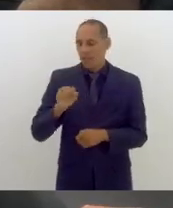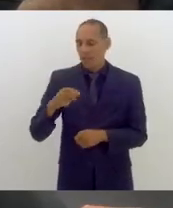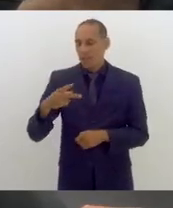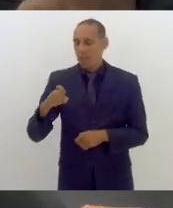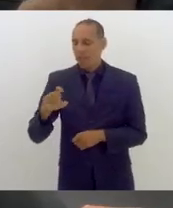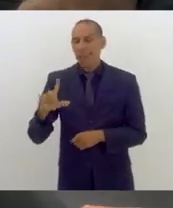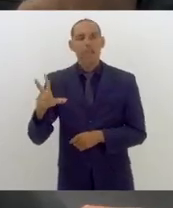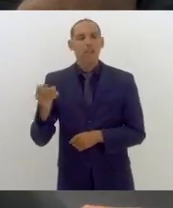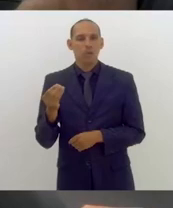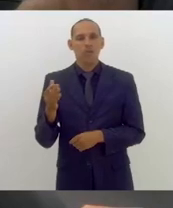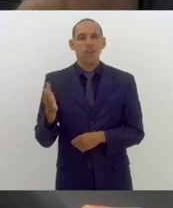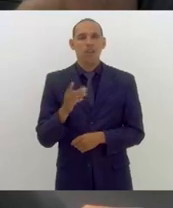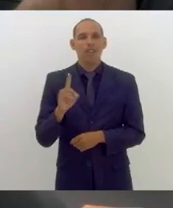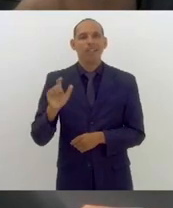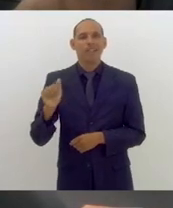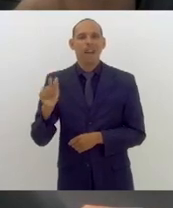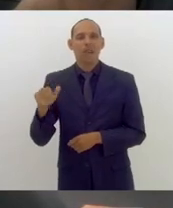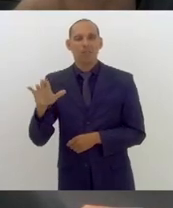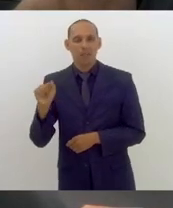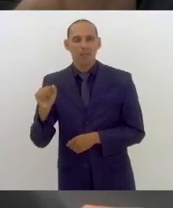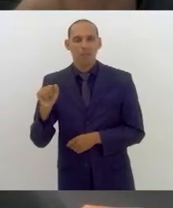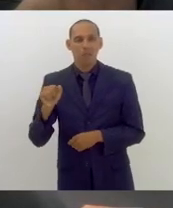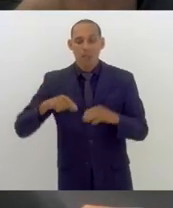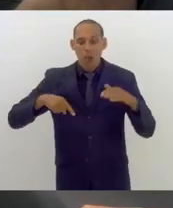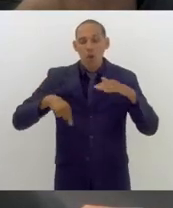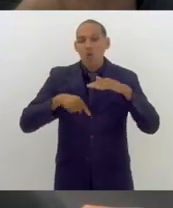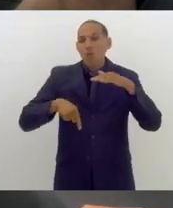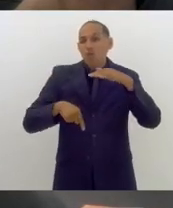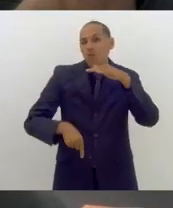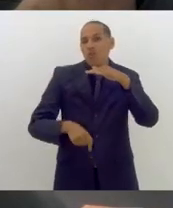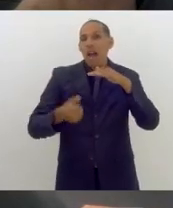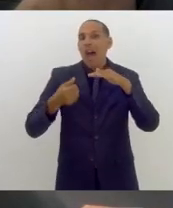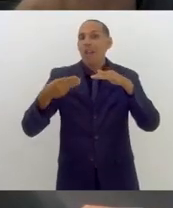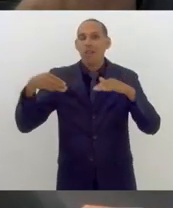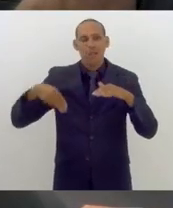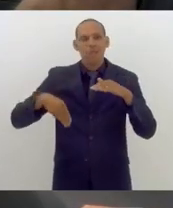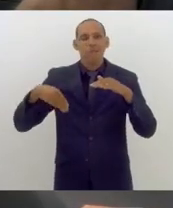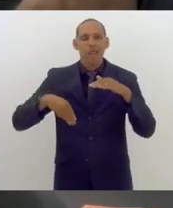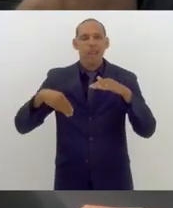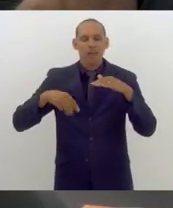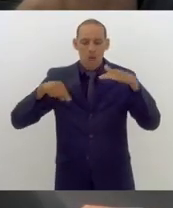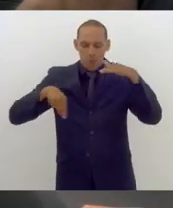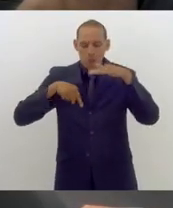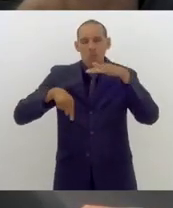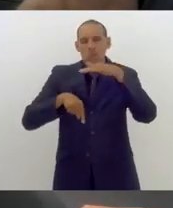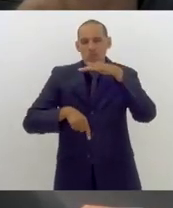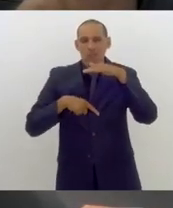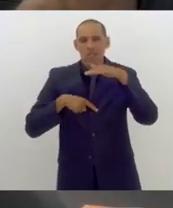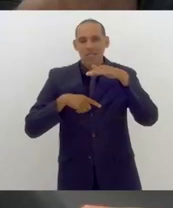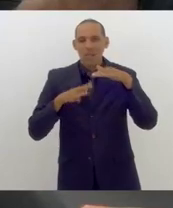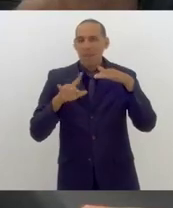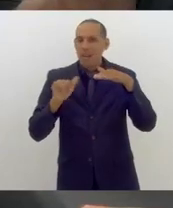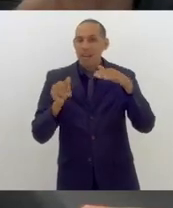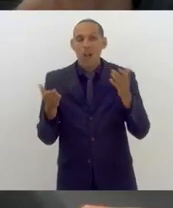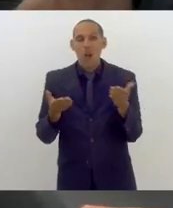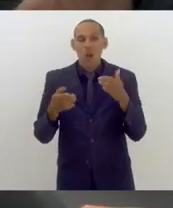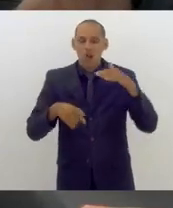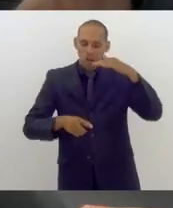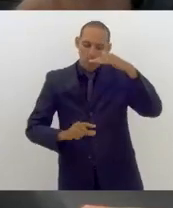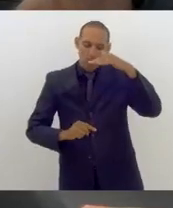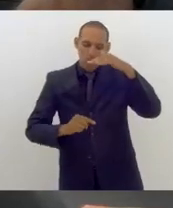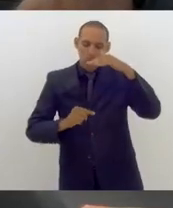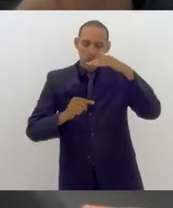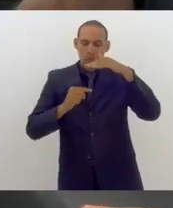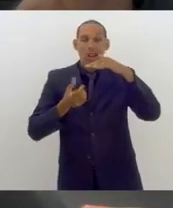a Baía de Sepetiba ela tinha a parte mais funda ela tinha 14 metros de profundidade hoje ela só tem